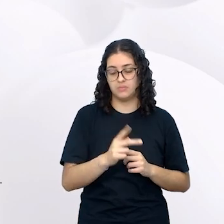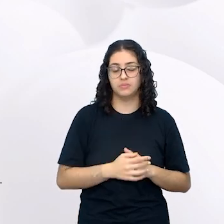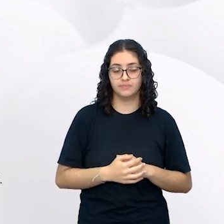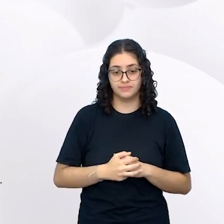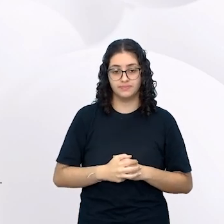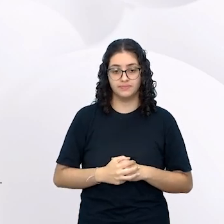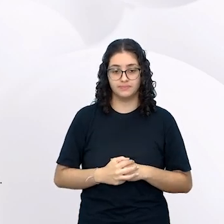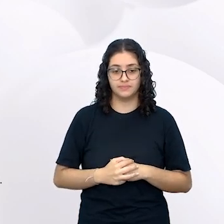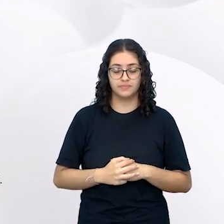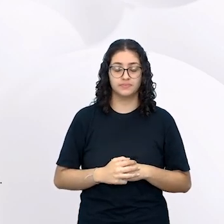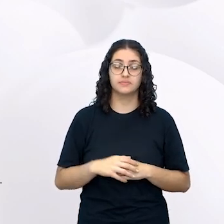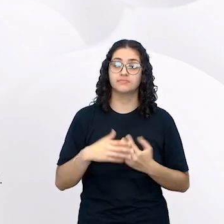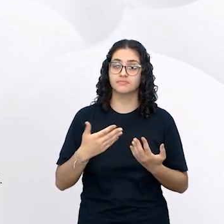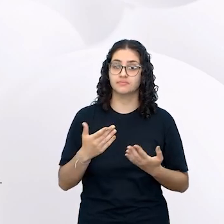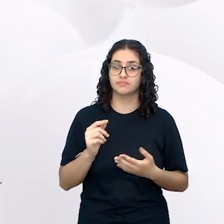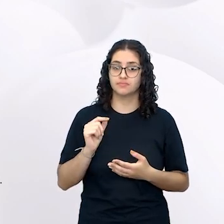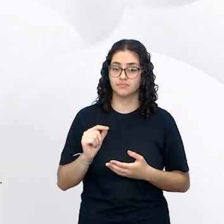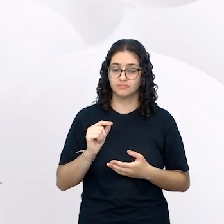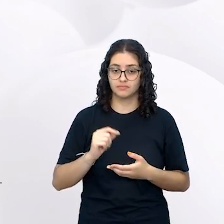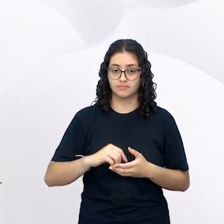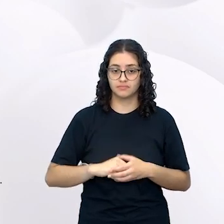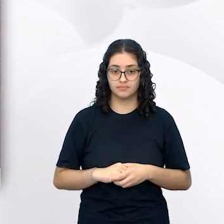né? E